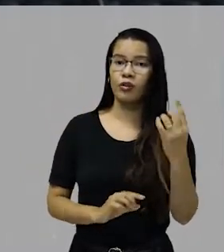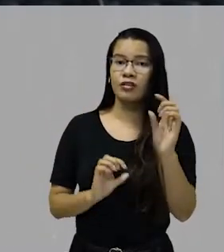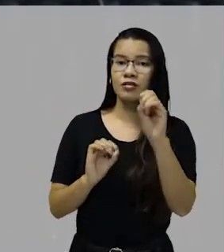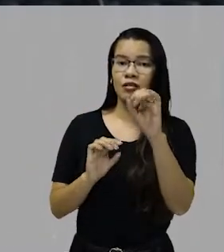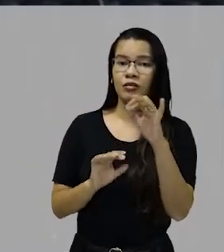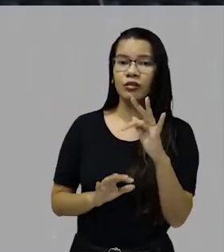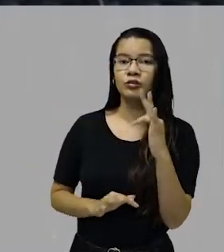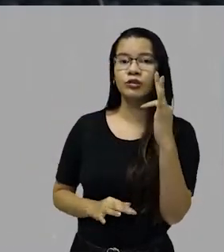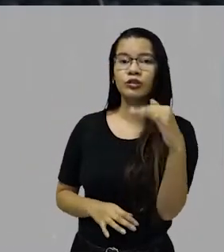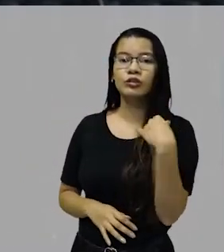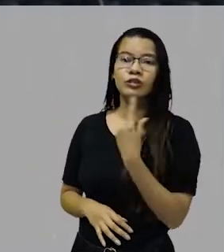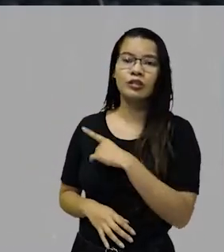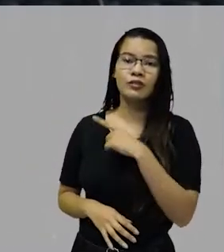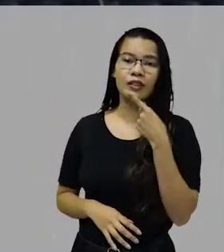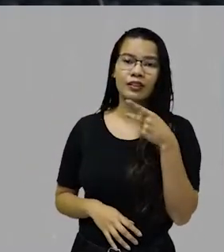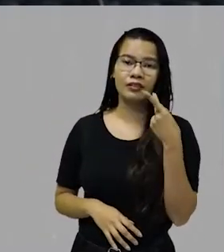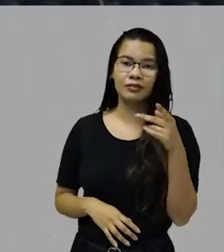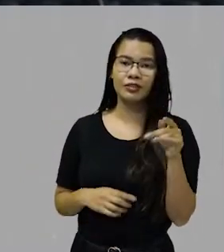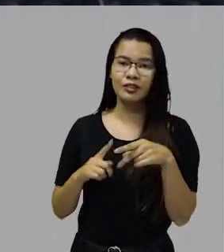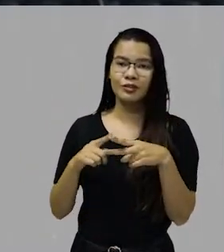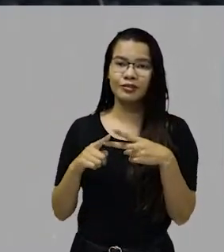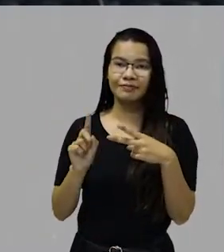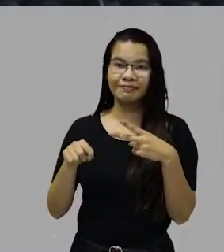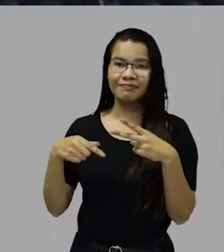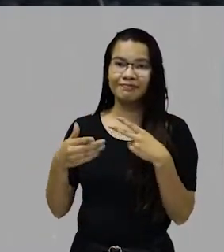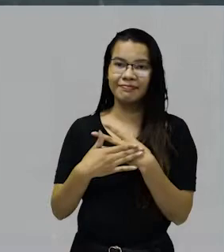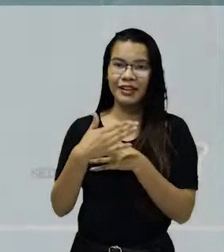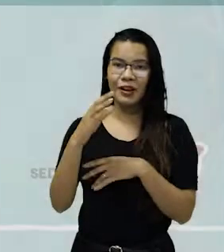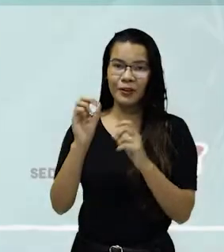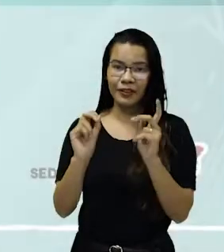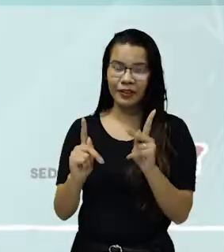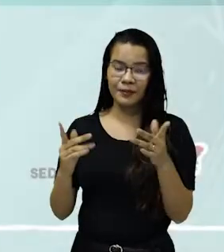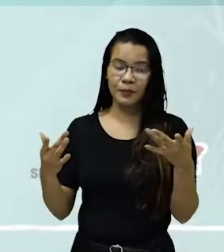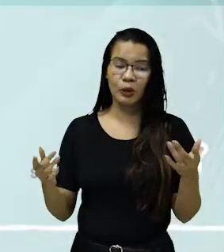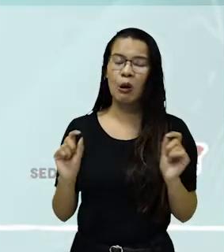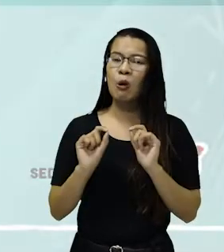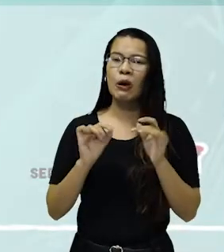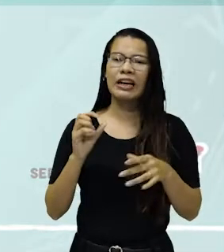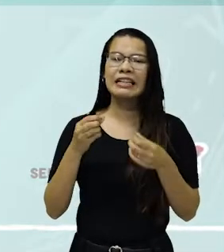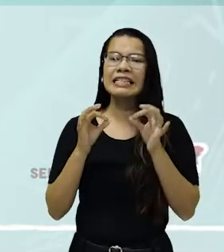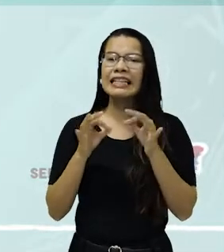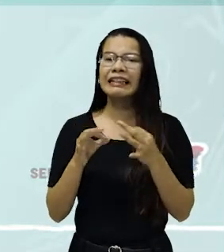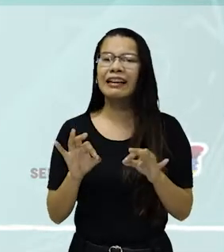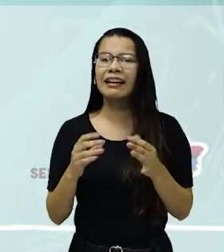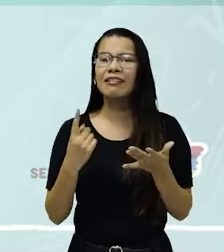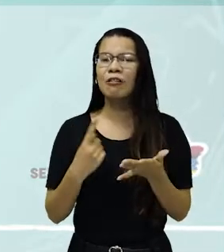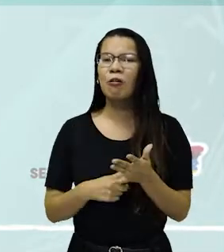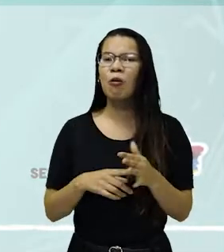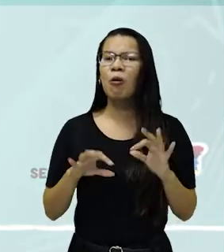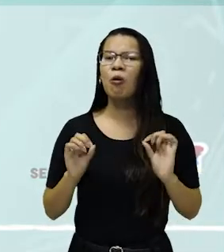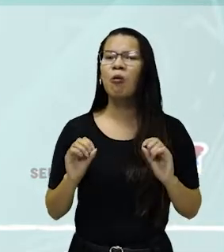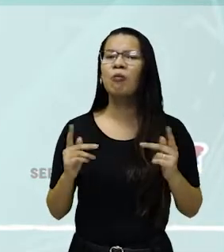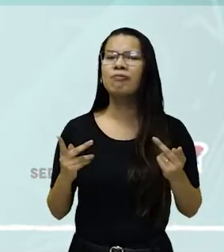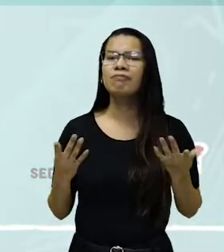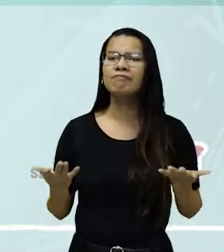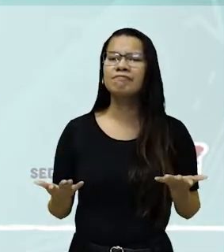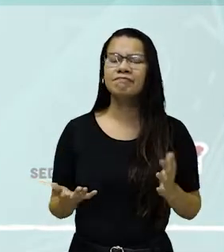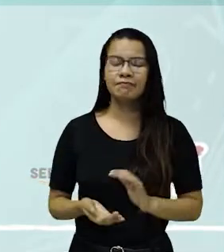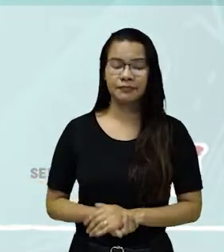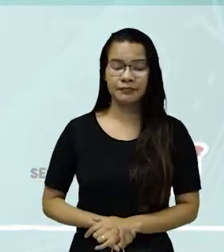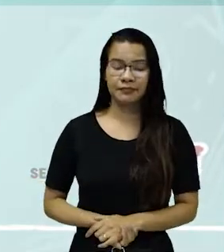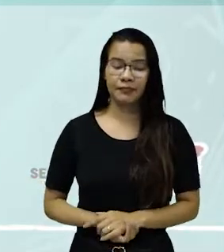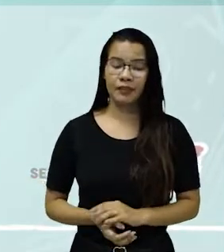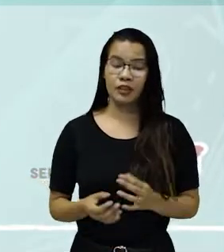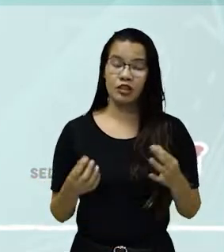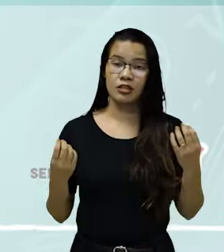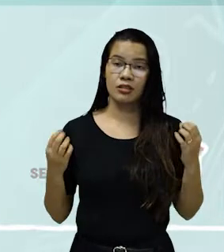de regência e de colocação, tá bom? O que é sintaxe de concordância? Bom, gente,